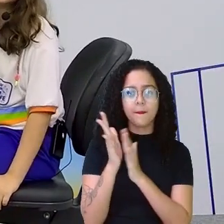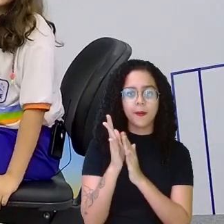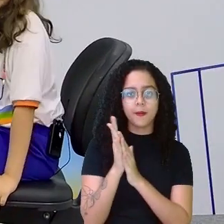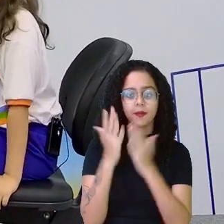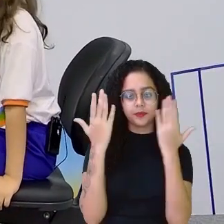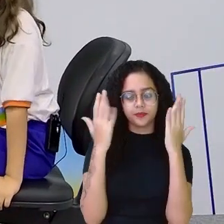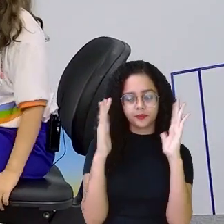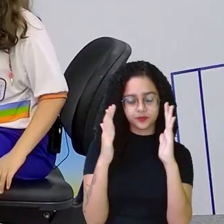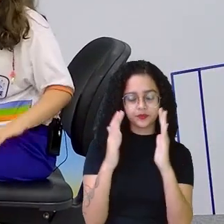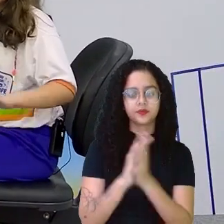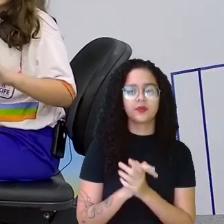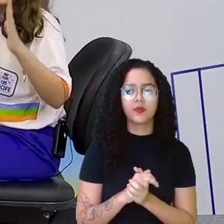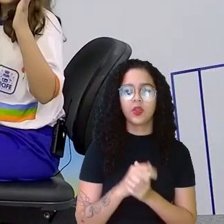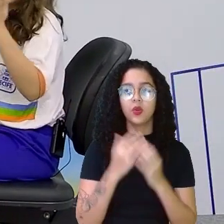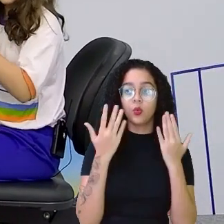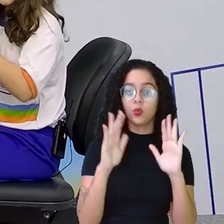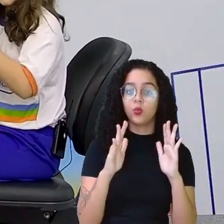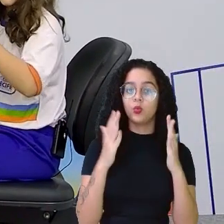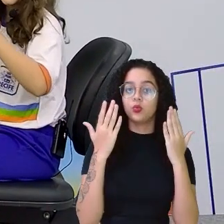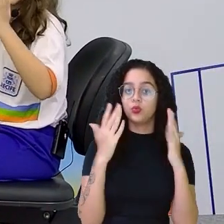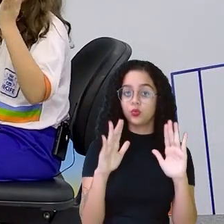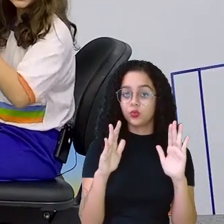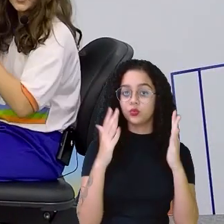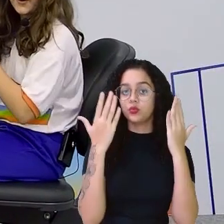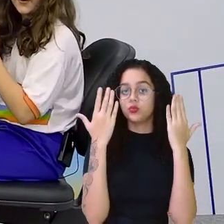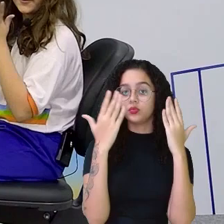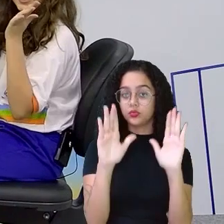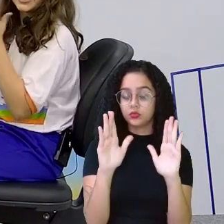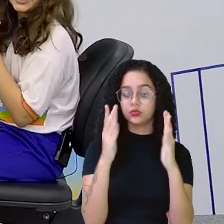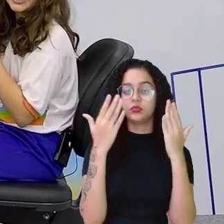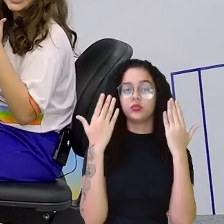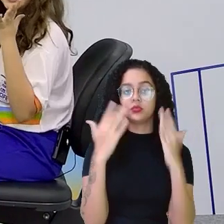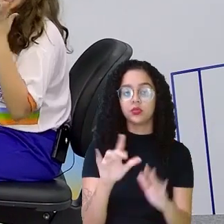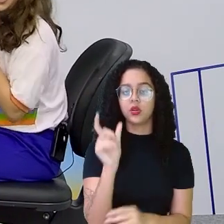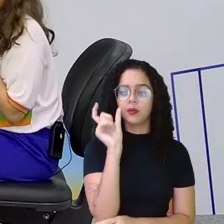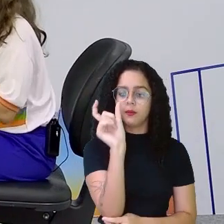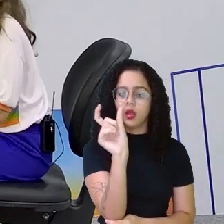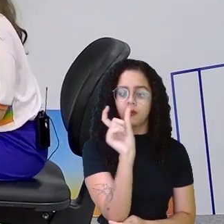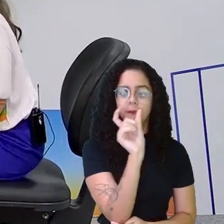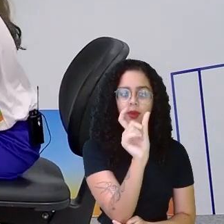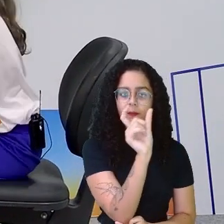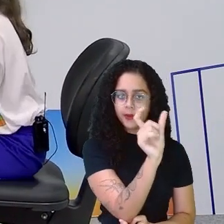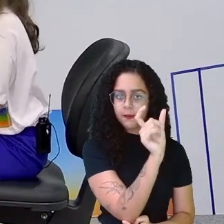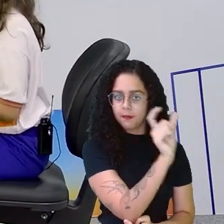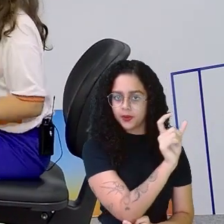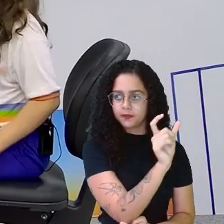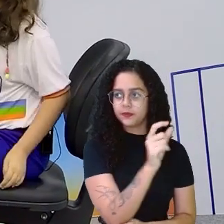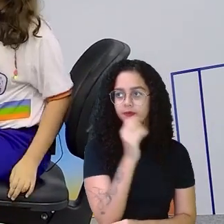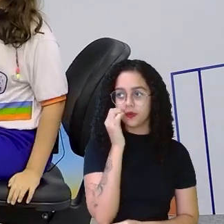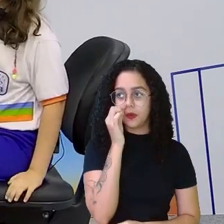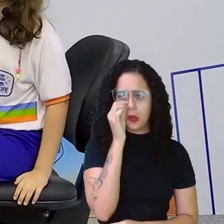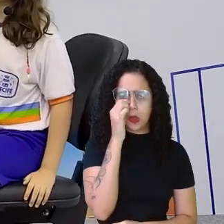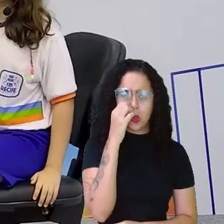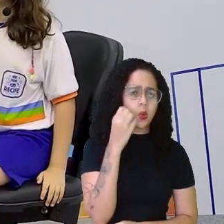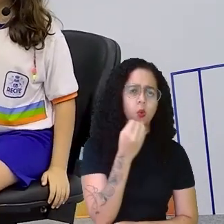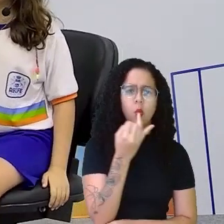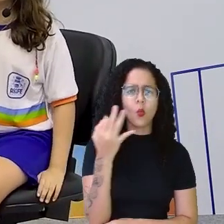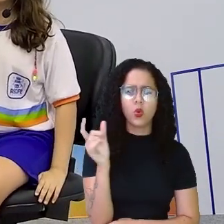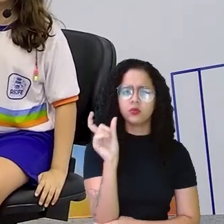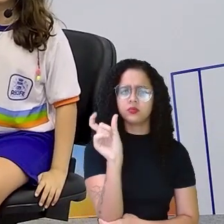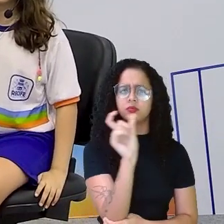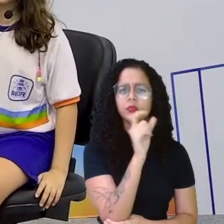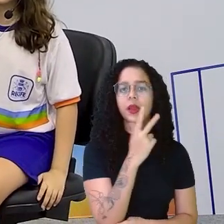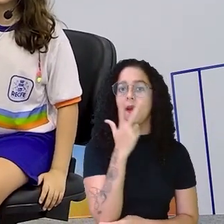gente? Bora lá, Clarice. Fulozinha. Quantos quantos pedacinhos